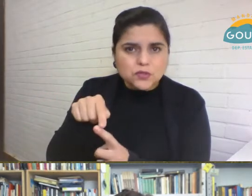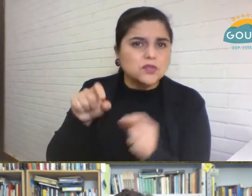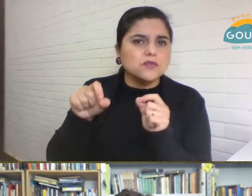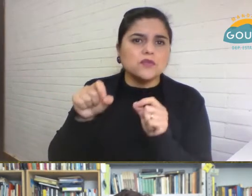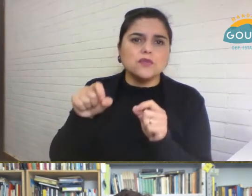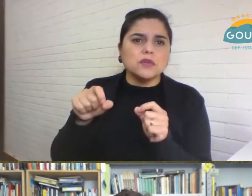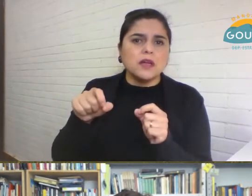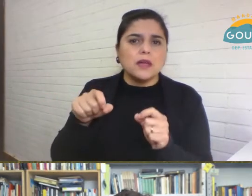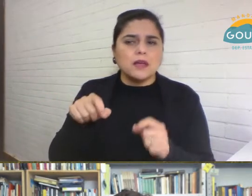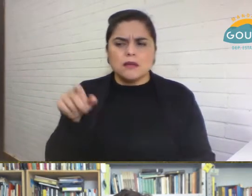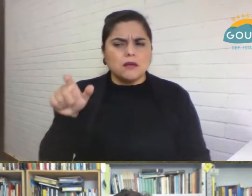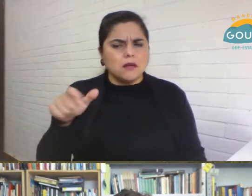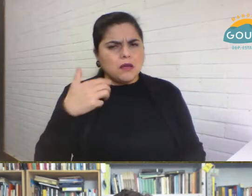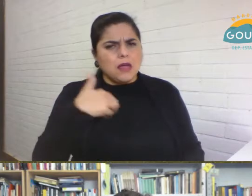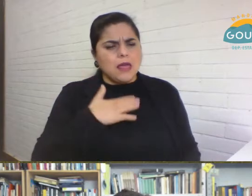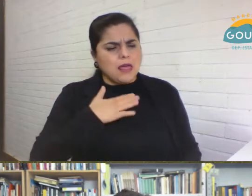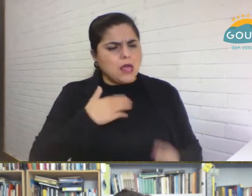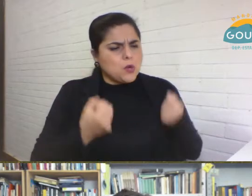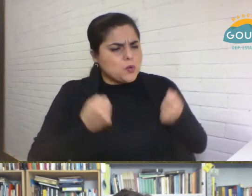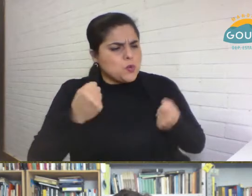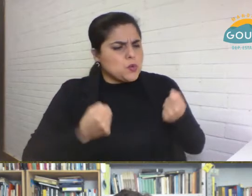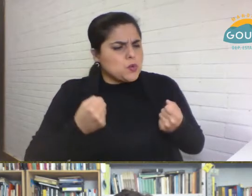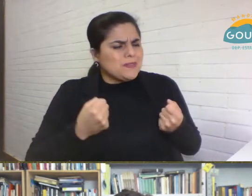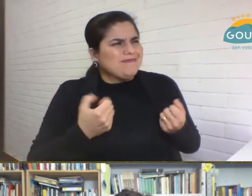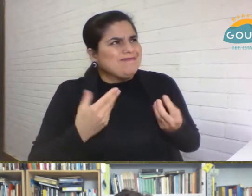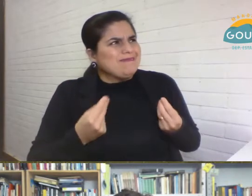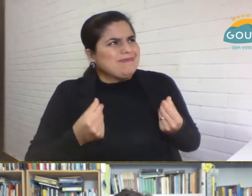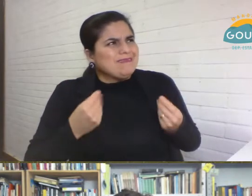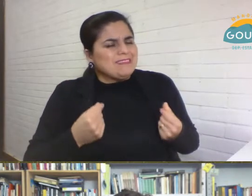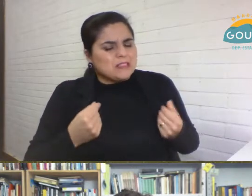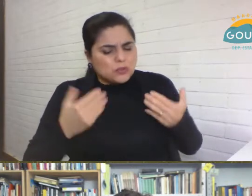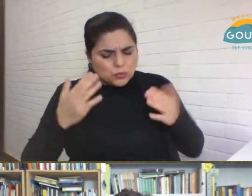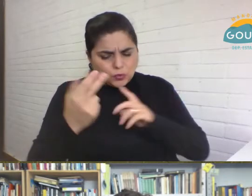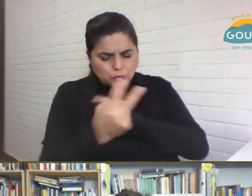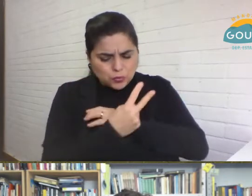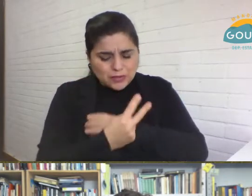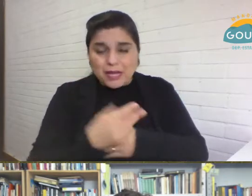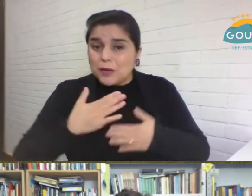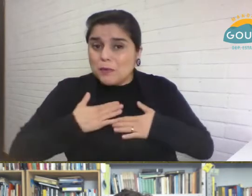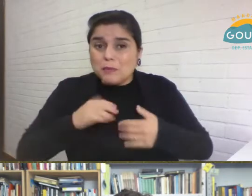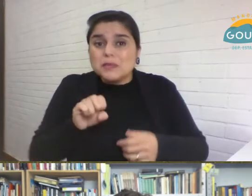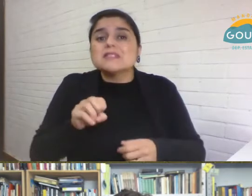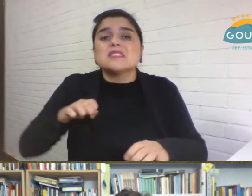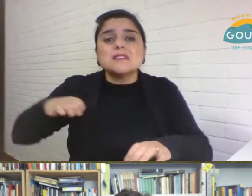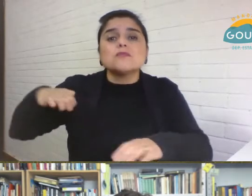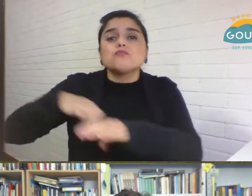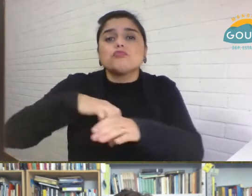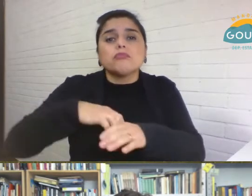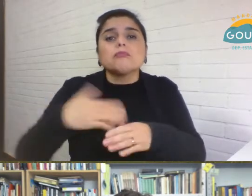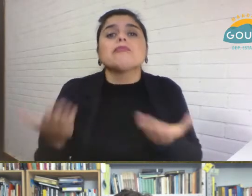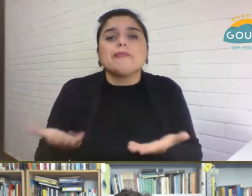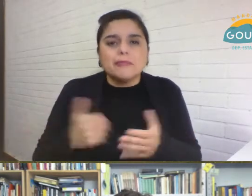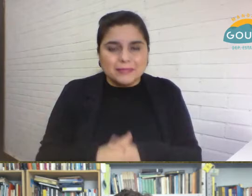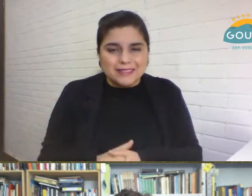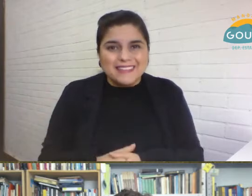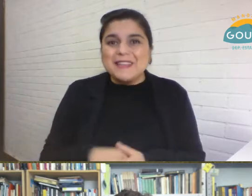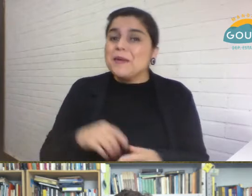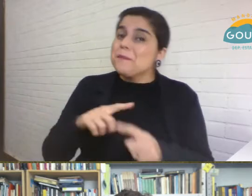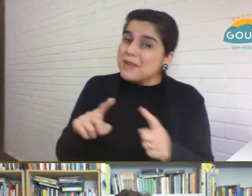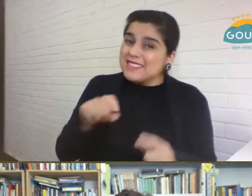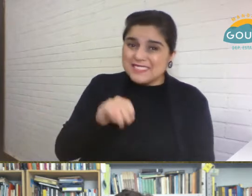integridade física, não é? Mas se não usar, o polícia para-me, pode aplicar-me uma